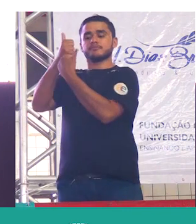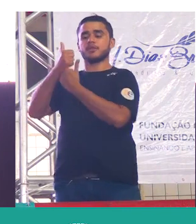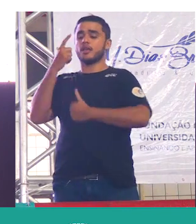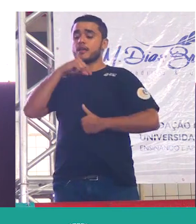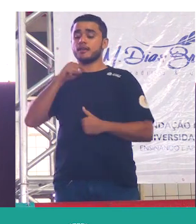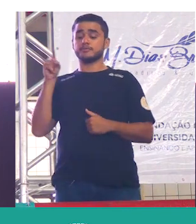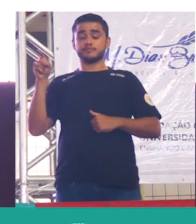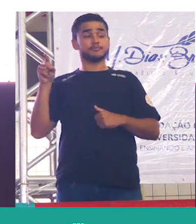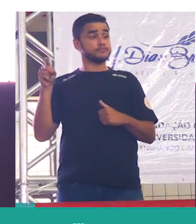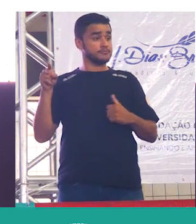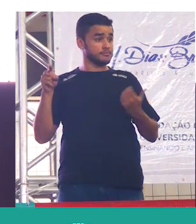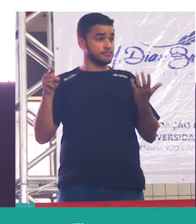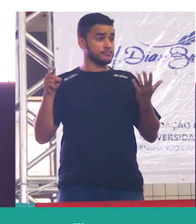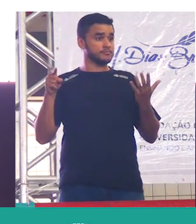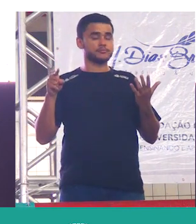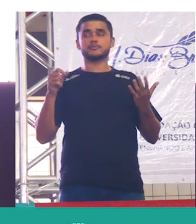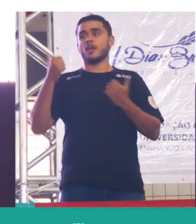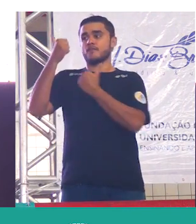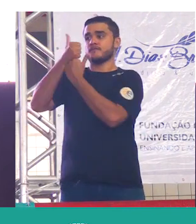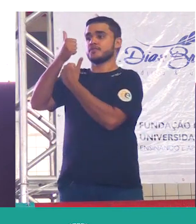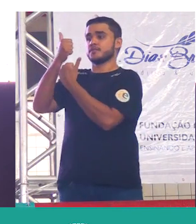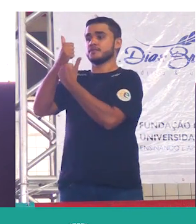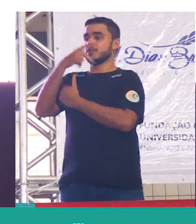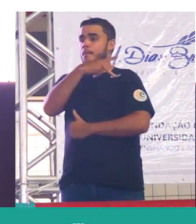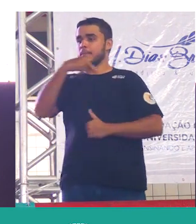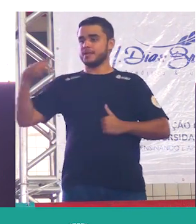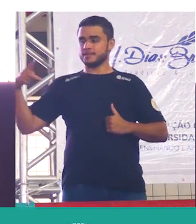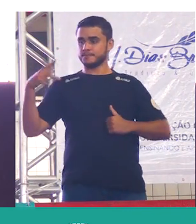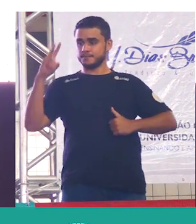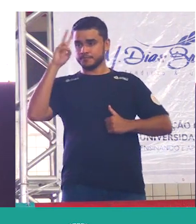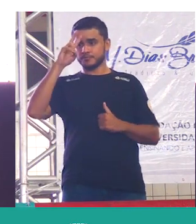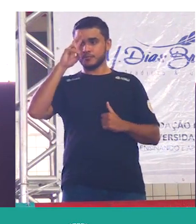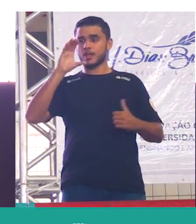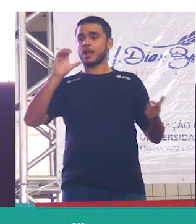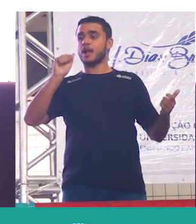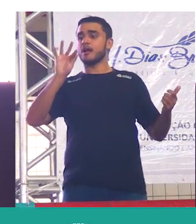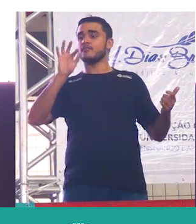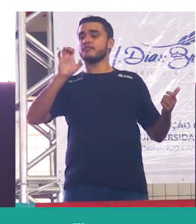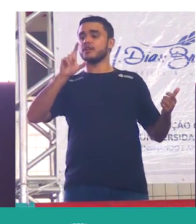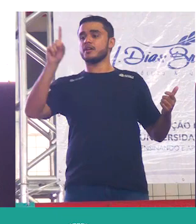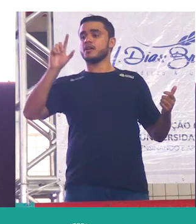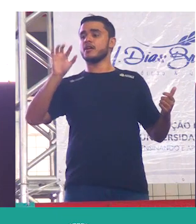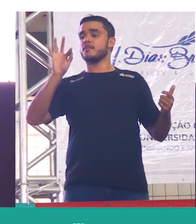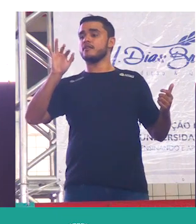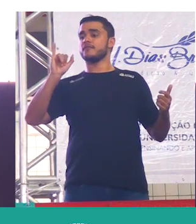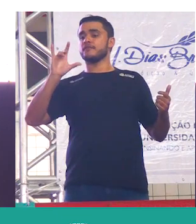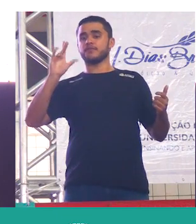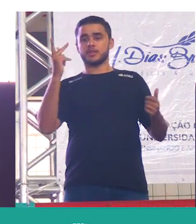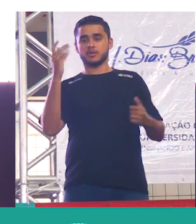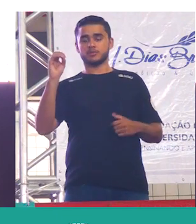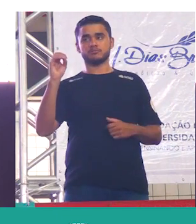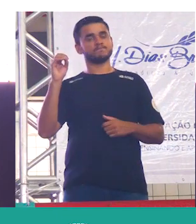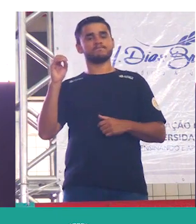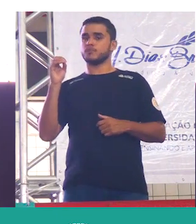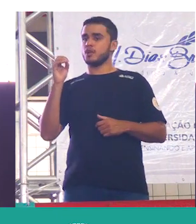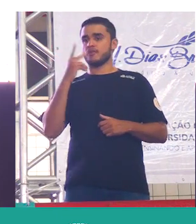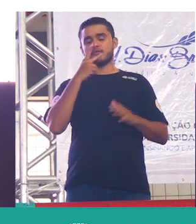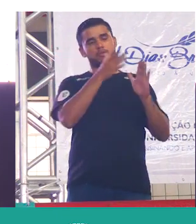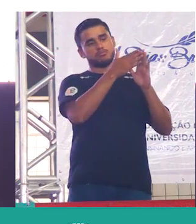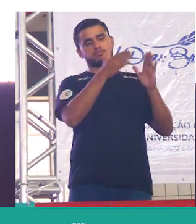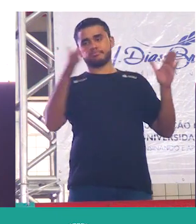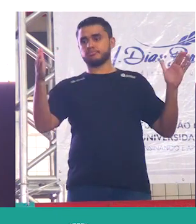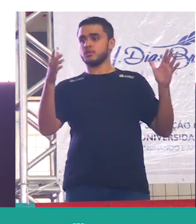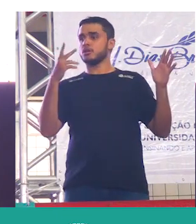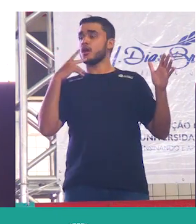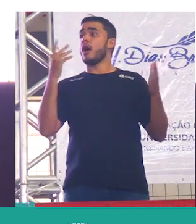assumir o lugar dele? É o vice-presidente Café Filho, que não vai ficar até o final porque